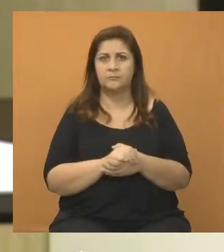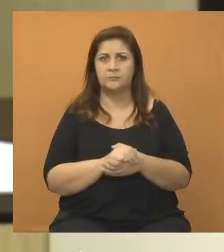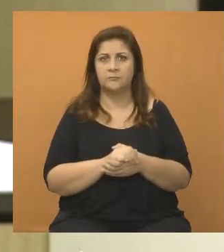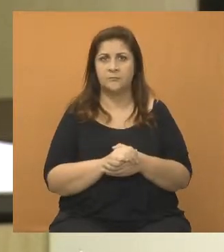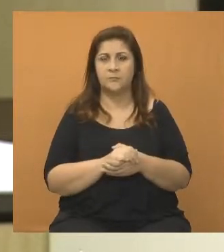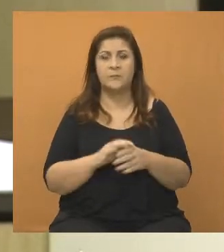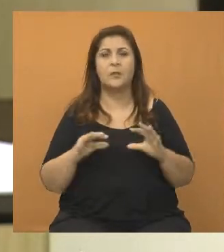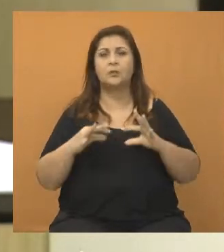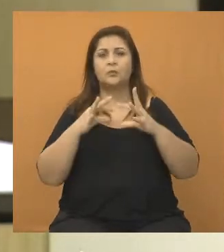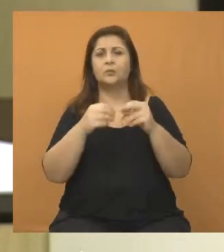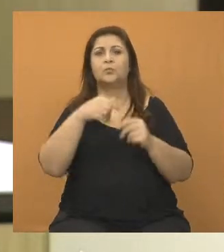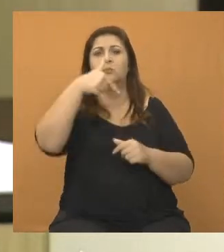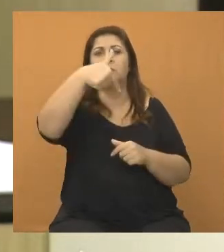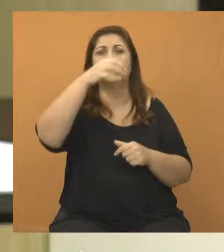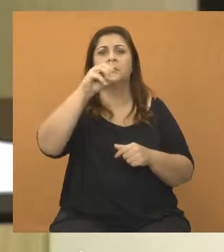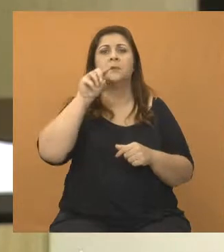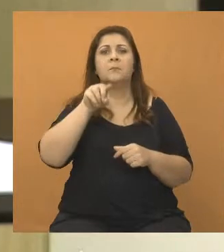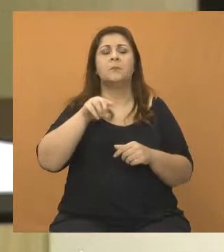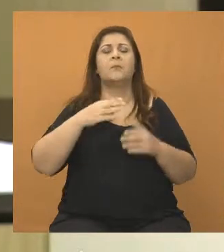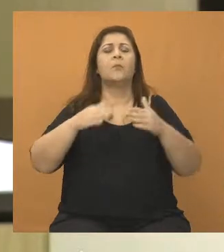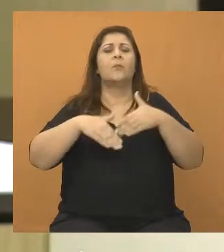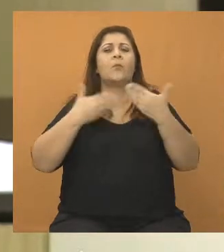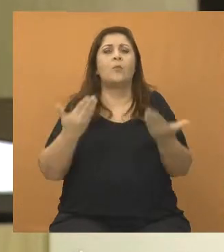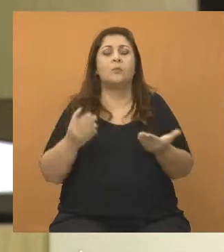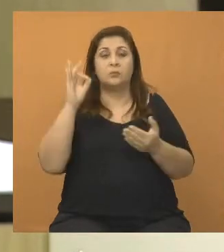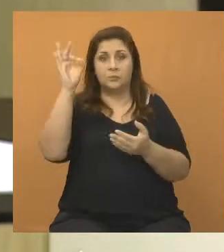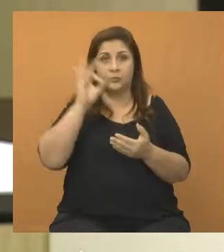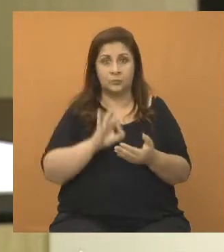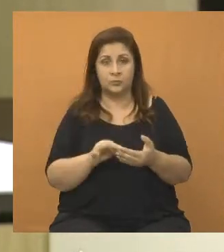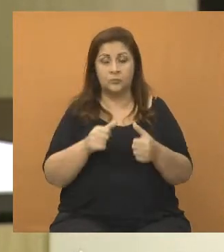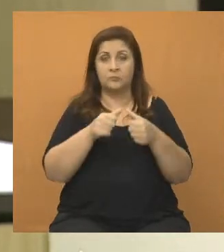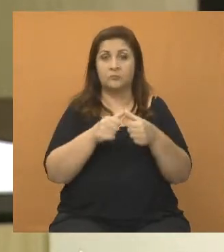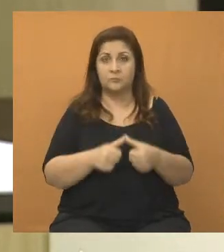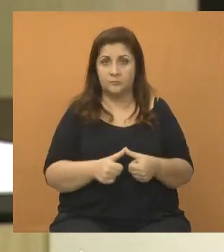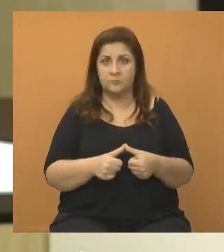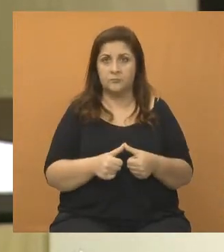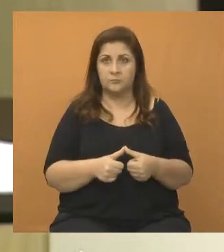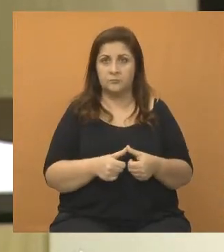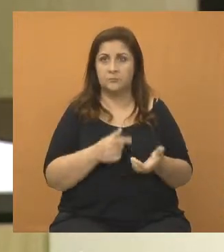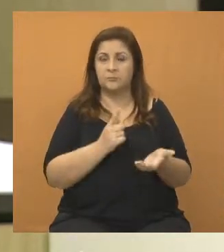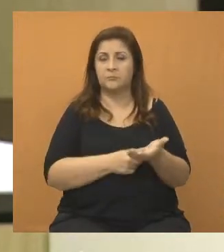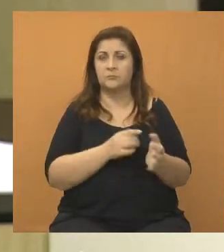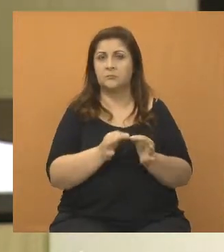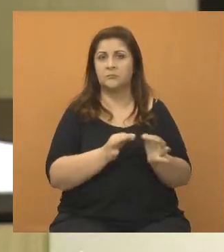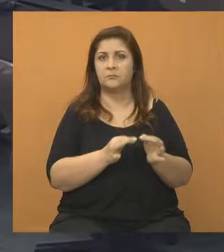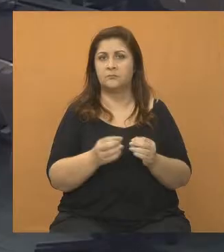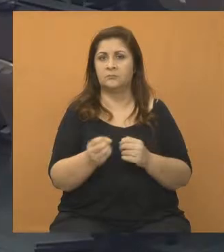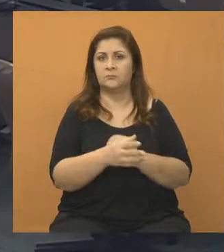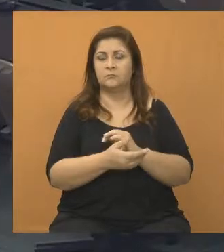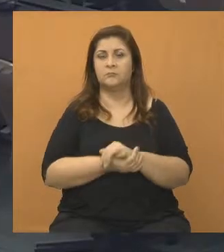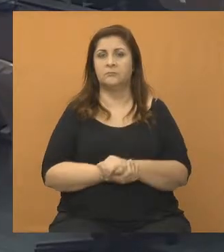desse montante, 70 mil, quantos por cento ficaria para esses projetos estruturantes?